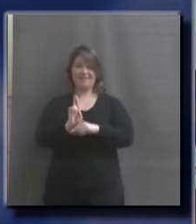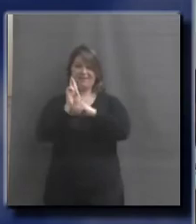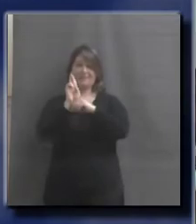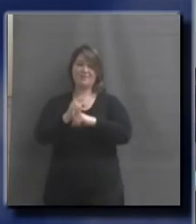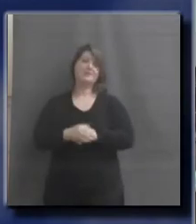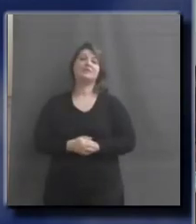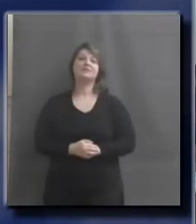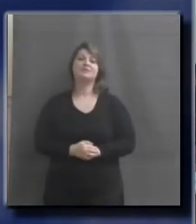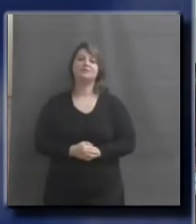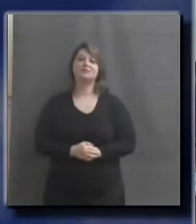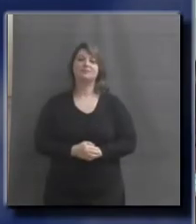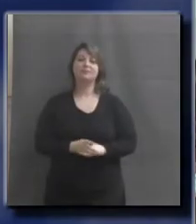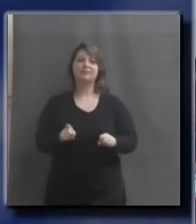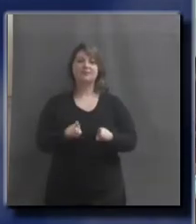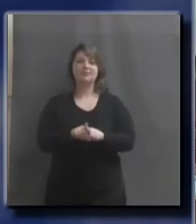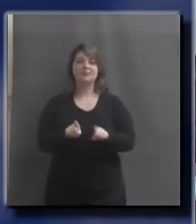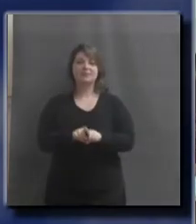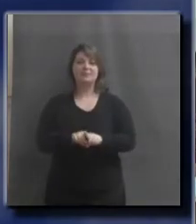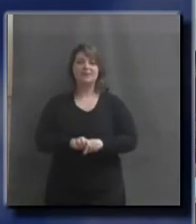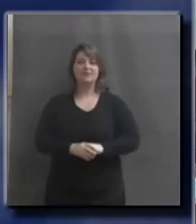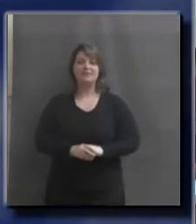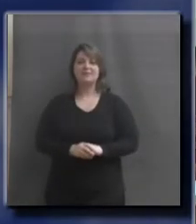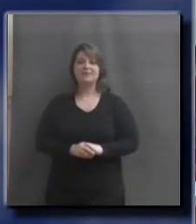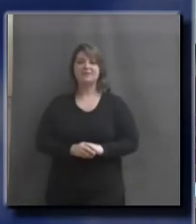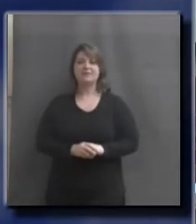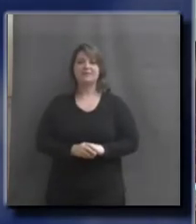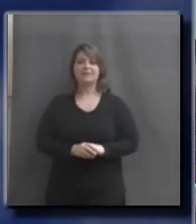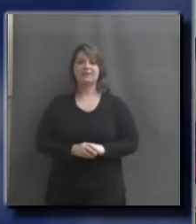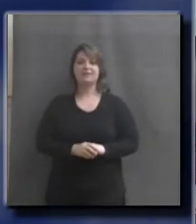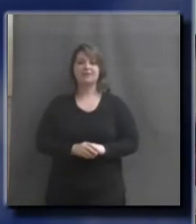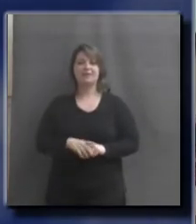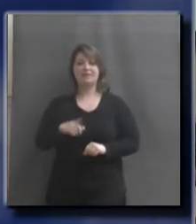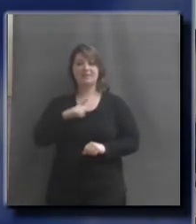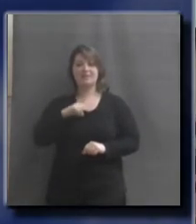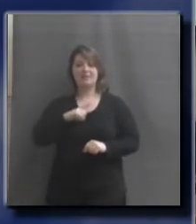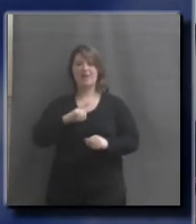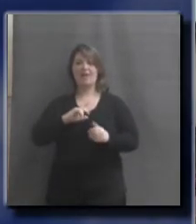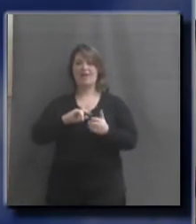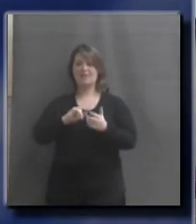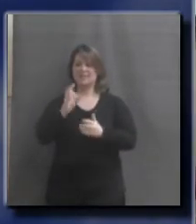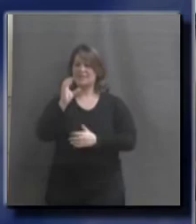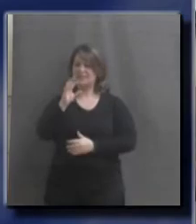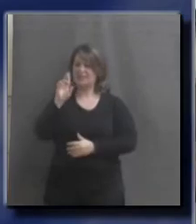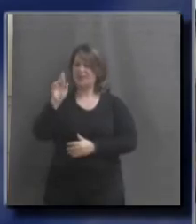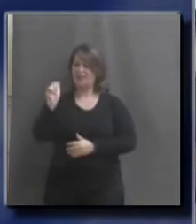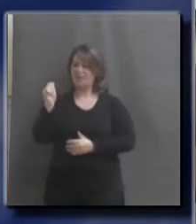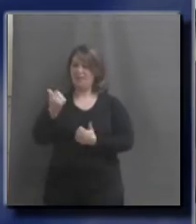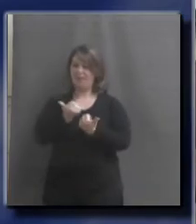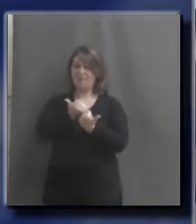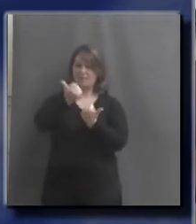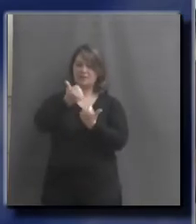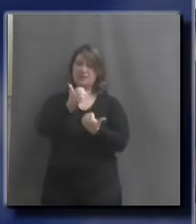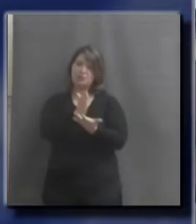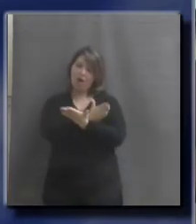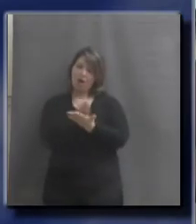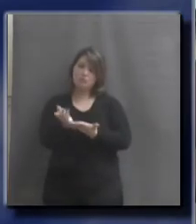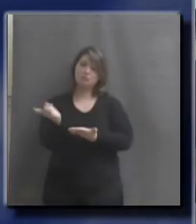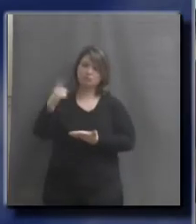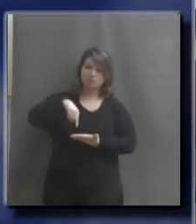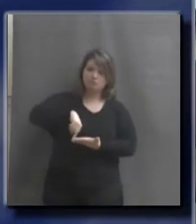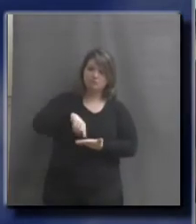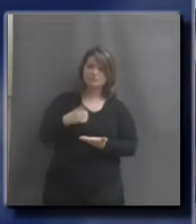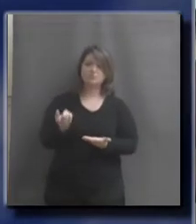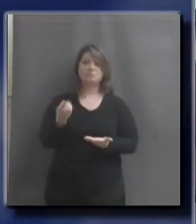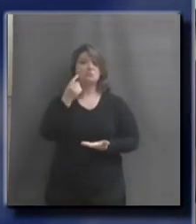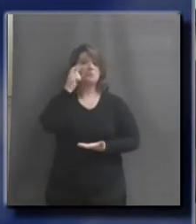Eu imagino que tenhamos aqui também ex-presidentas do CRP São Paulo, não vi nenhuma por aqui, mas existe aqui